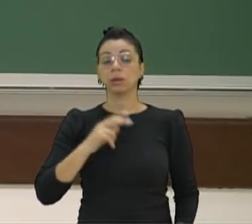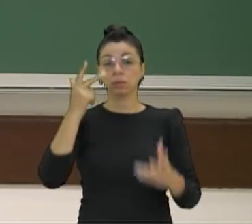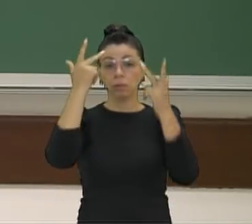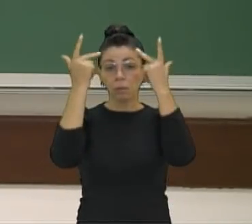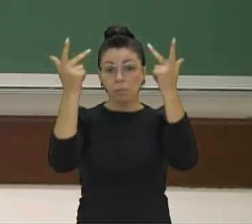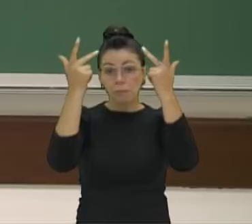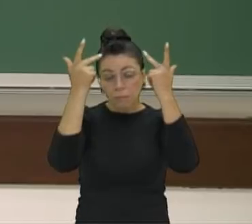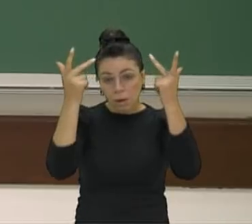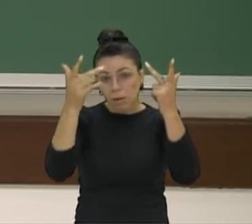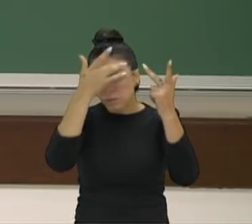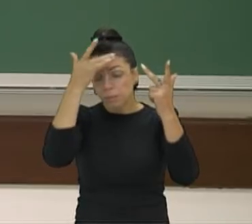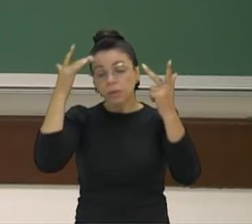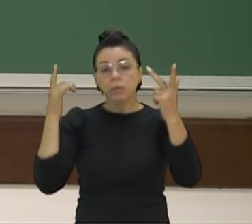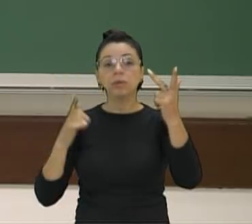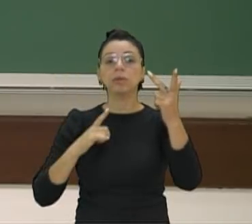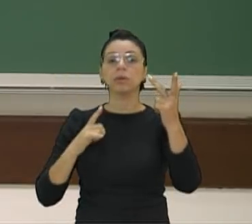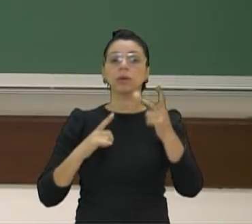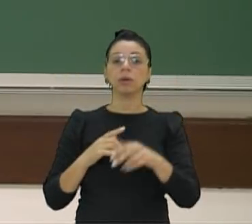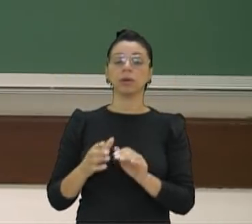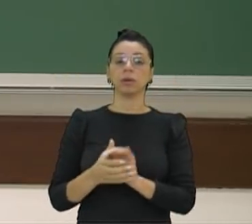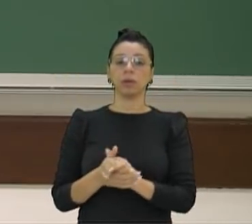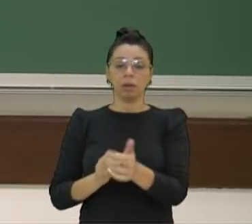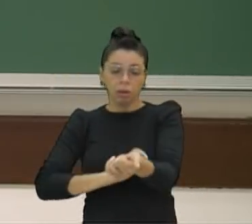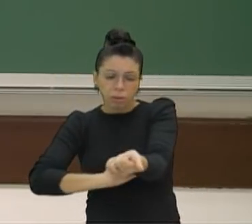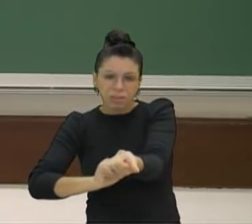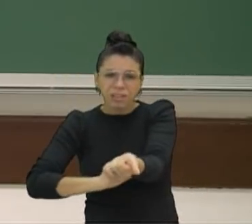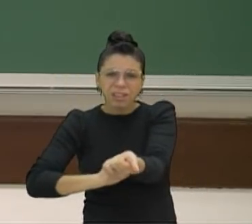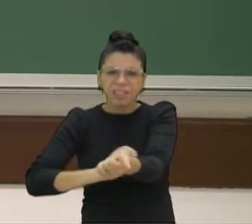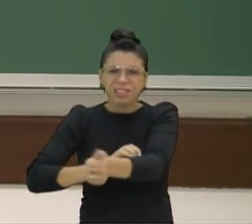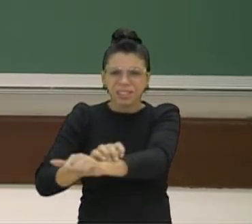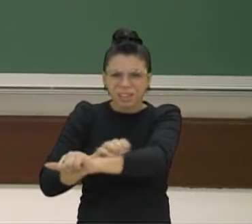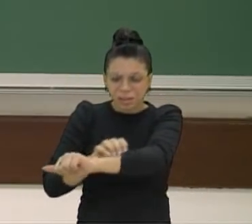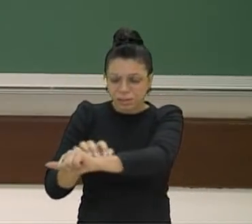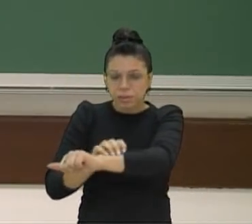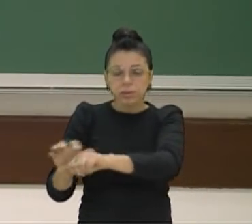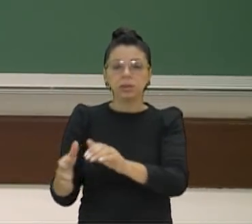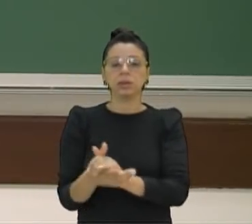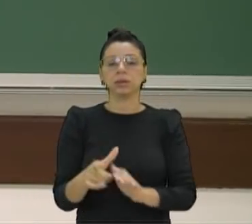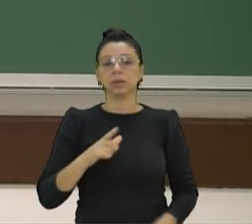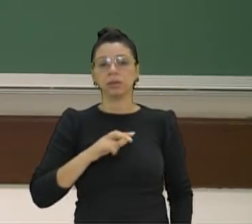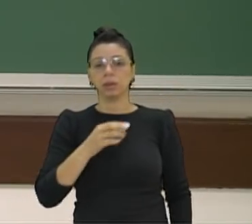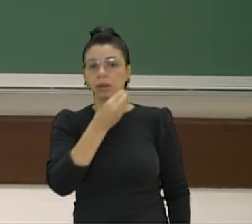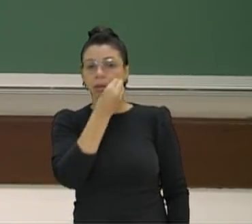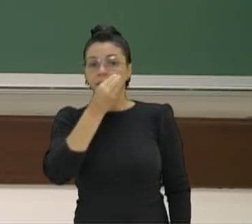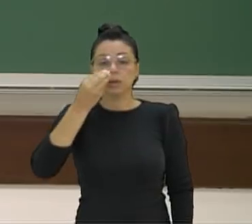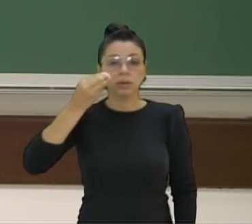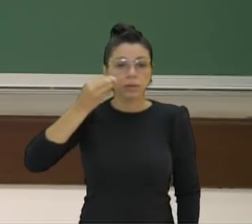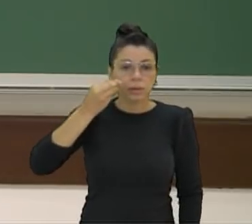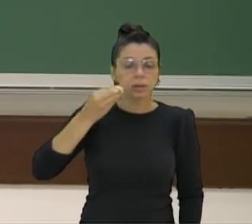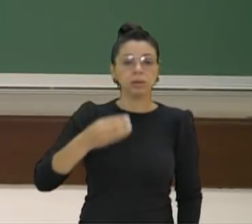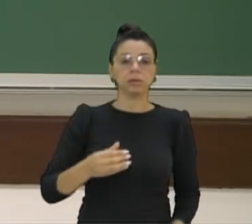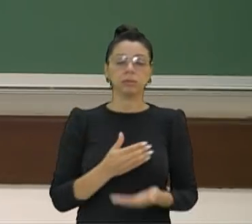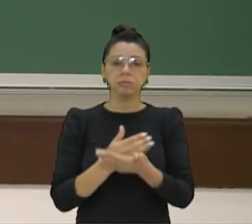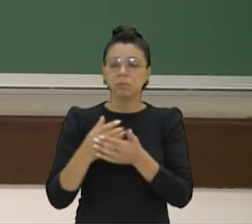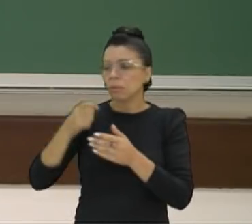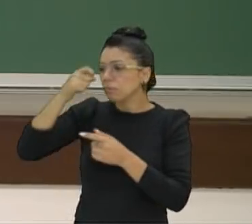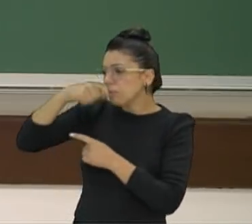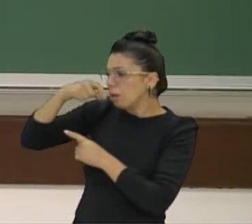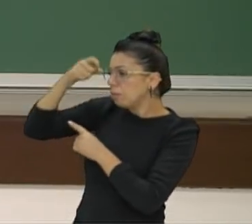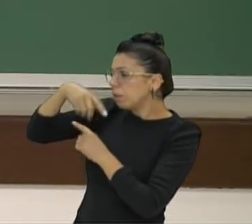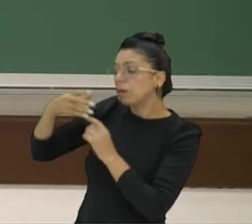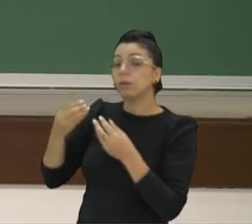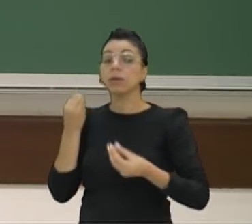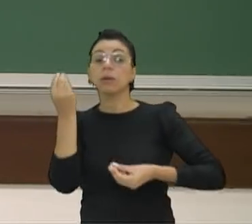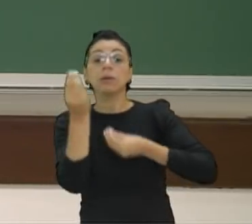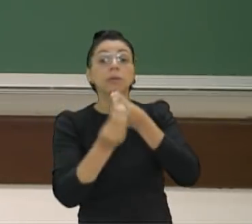alérgicos, terem rinites, tá? Alguns resfriados, né? Nessa época do ano é comum. Então, como que a gente